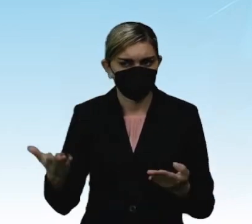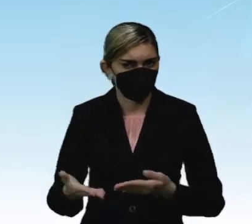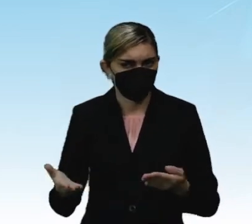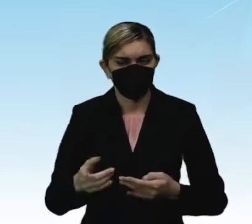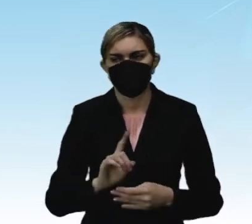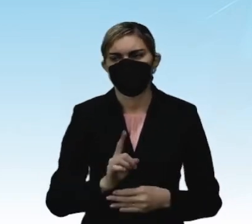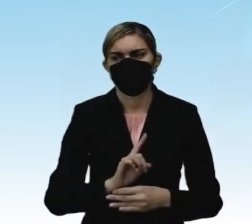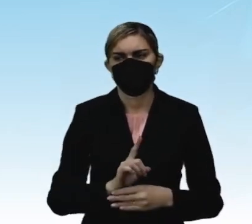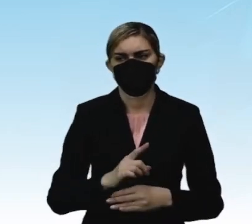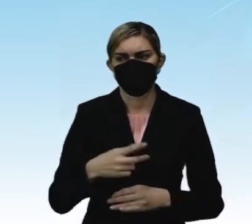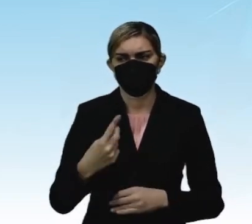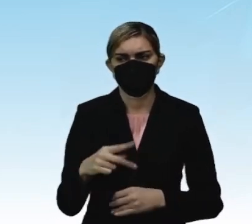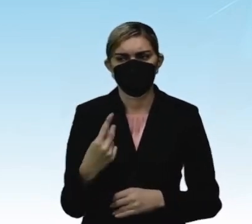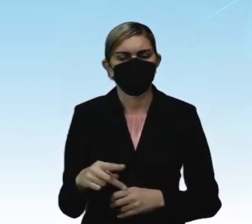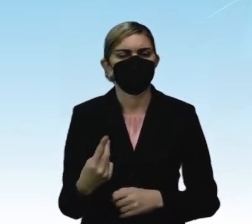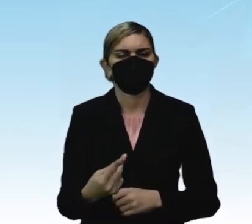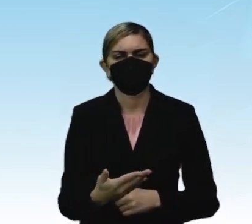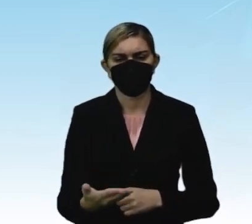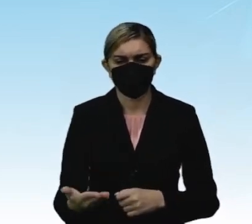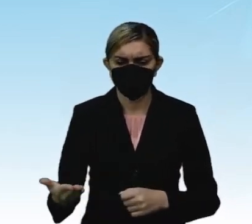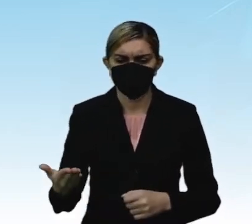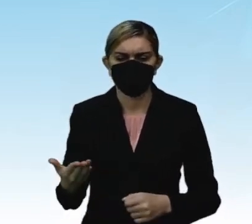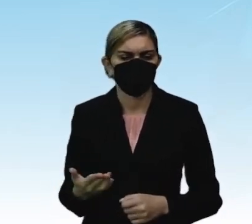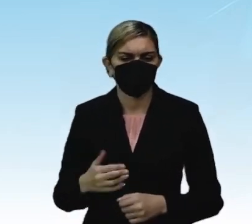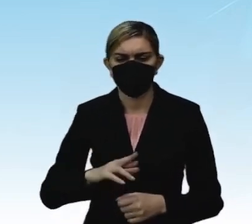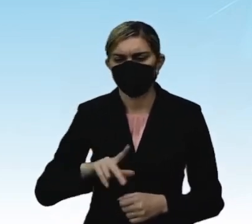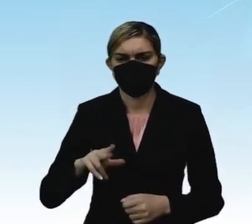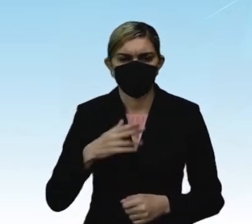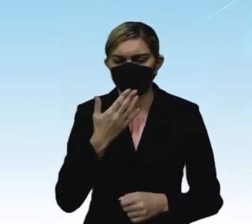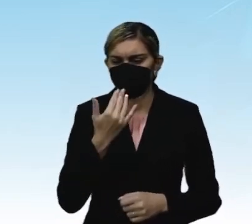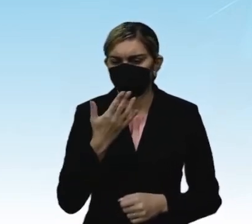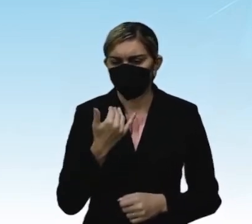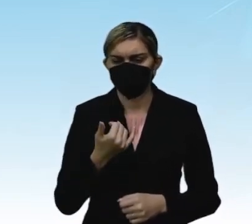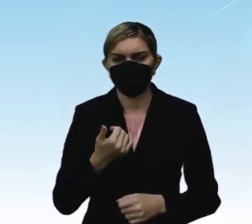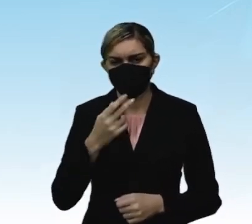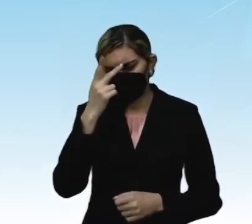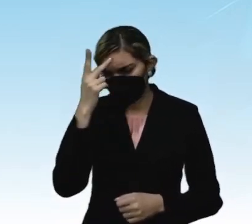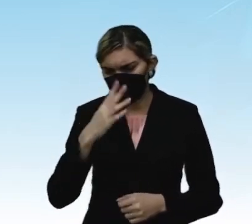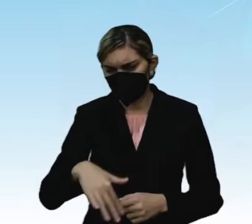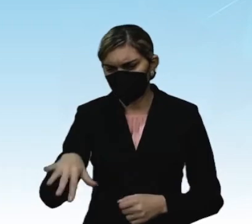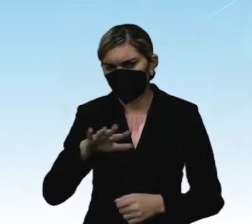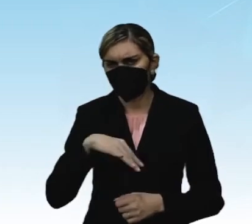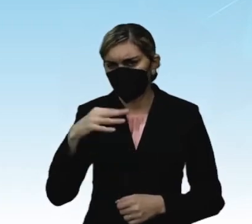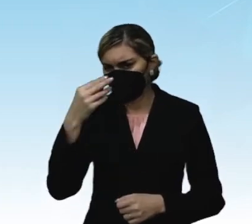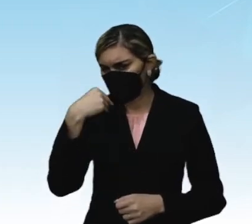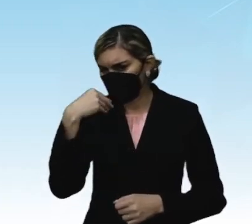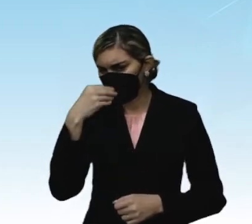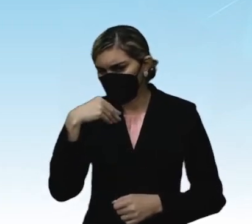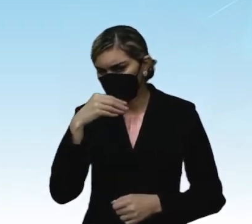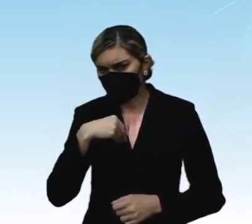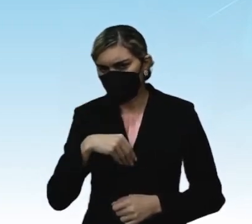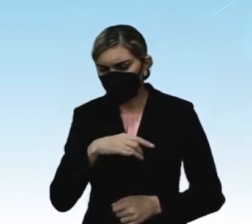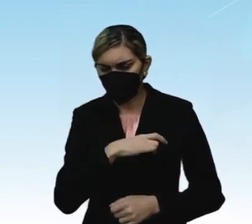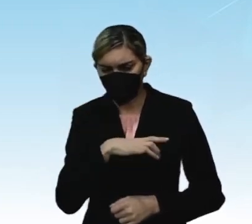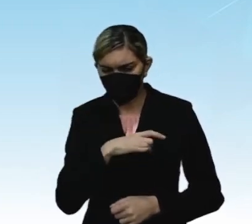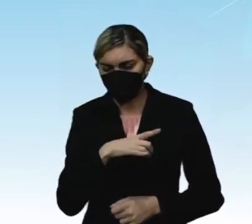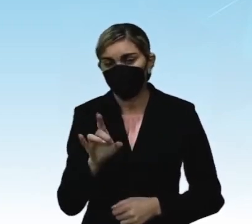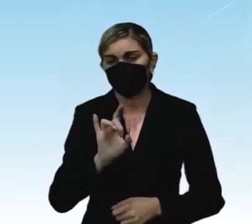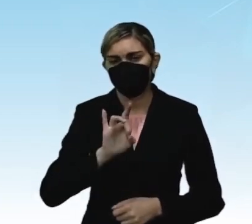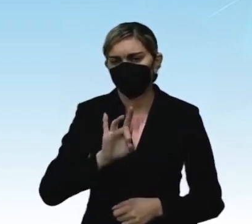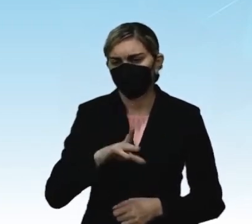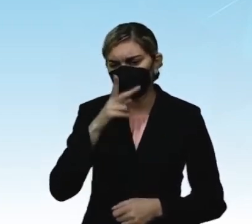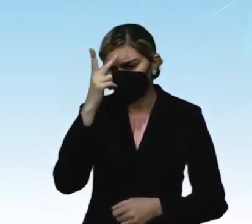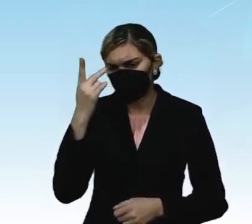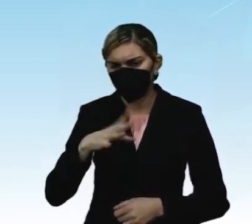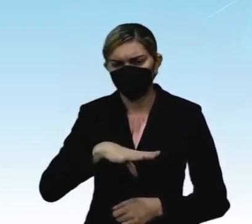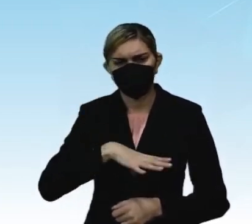não. Dessa forma, eles não se alimentavam de carne de pessoas fracas e covardes. Só